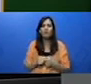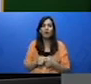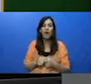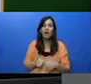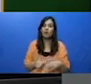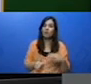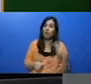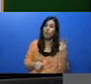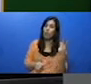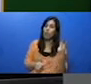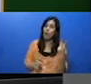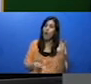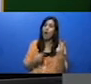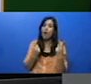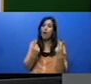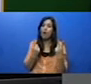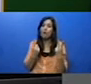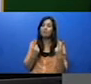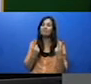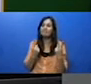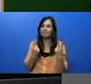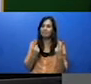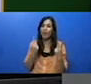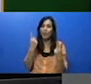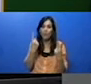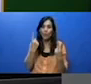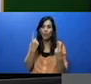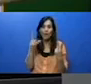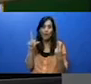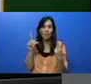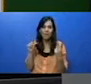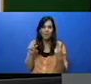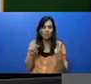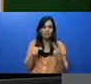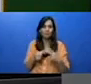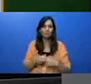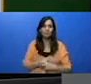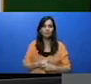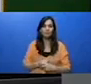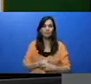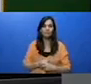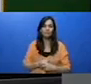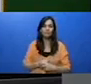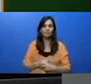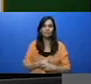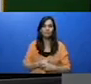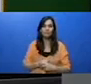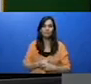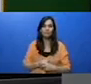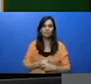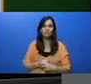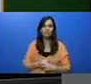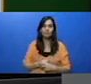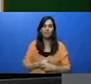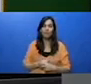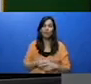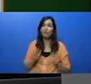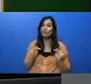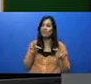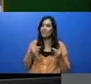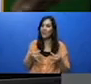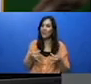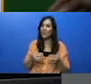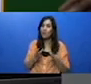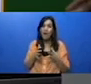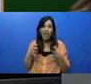2. Então, se o 1 é menor, ele é o próximo. Risco daqui e vou colocá-lo aqui. E por último, o